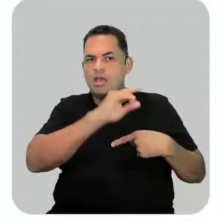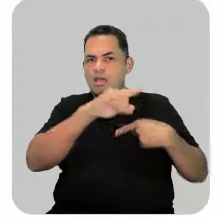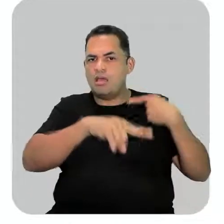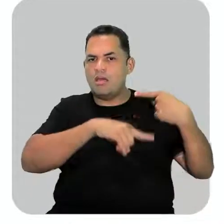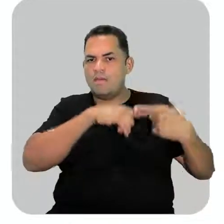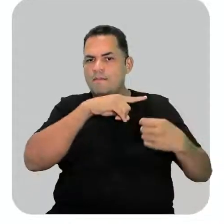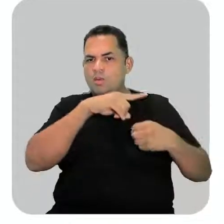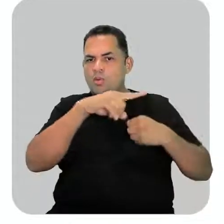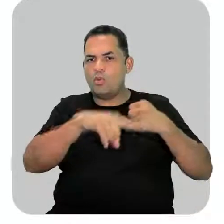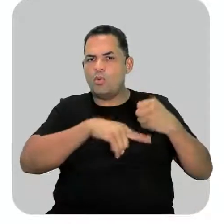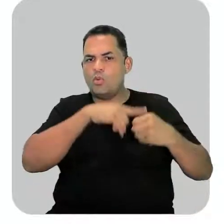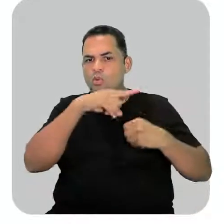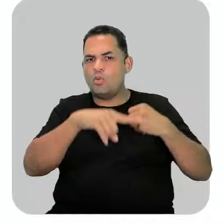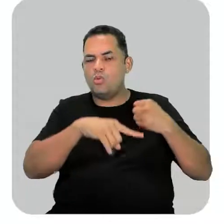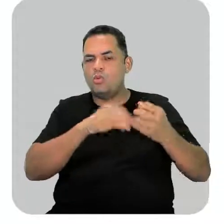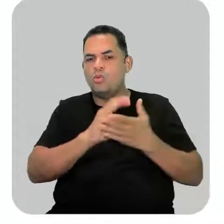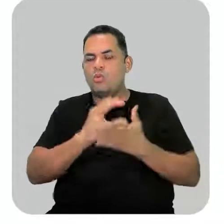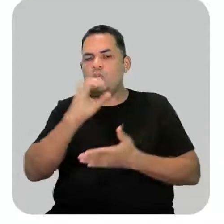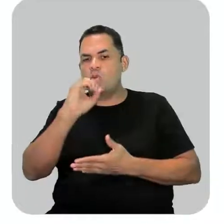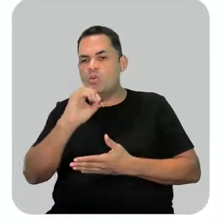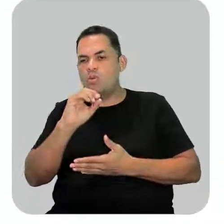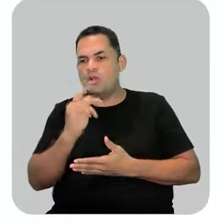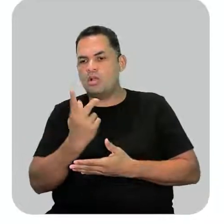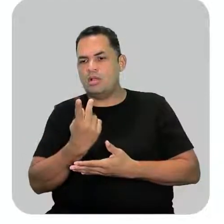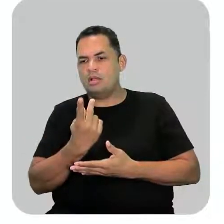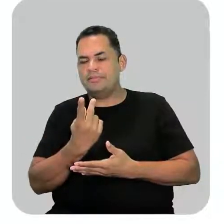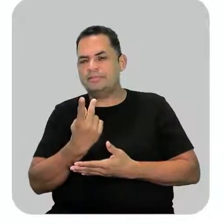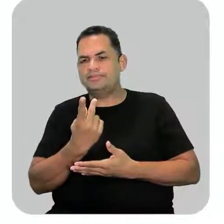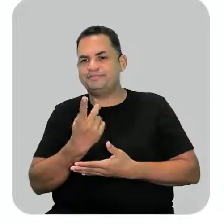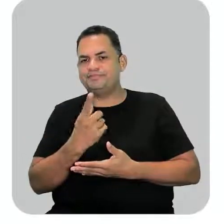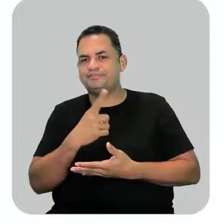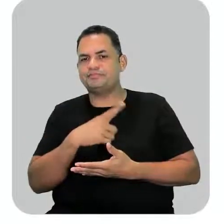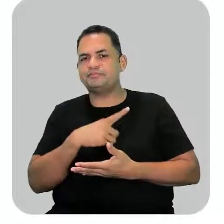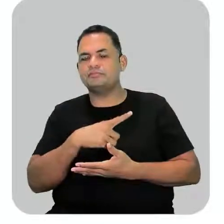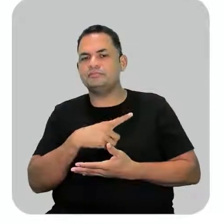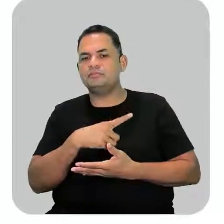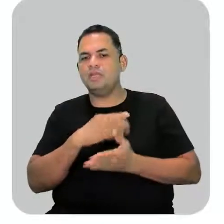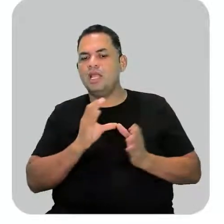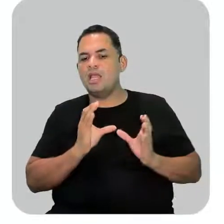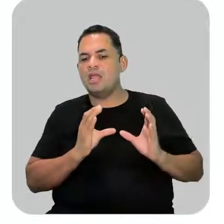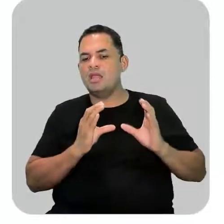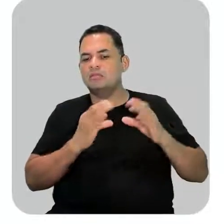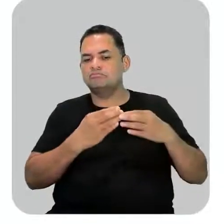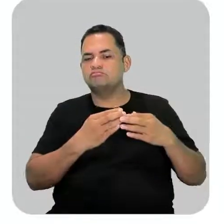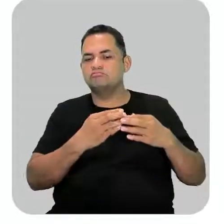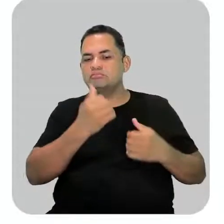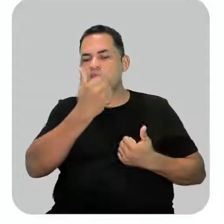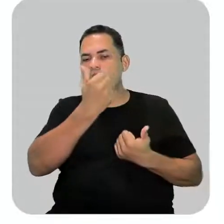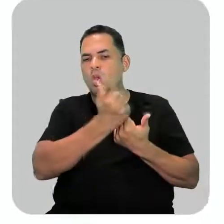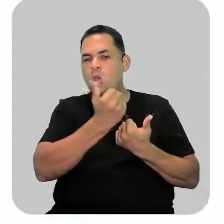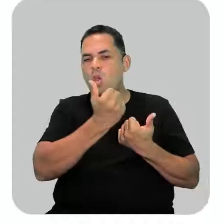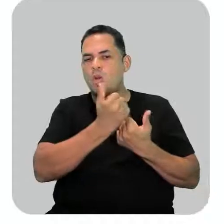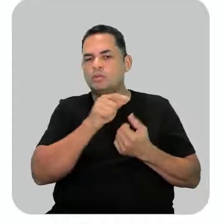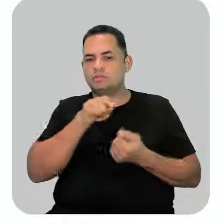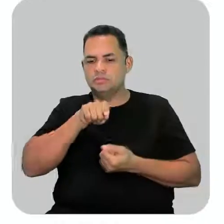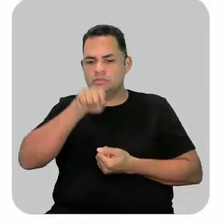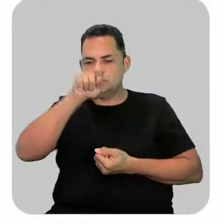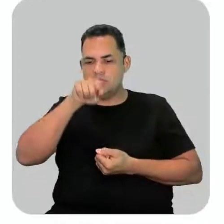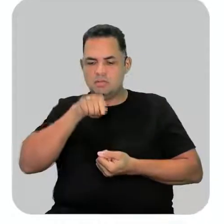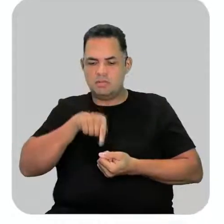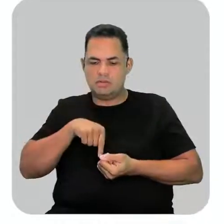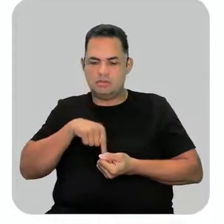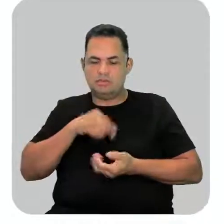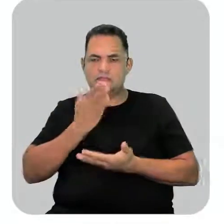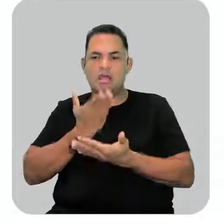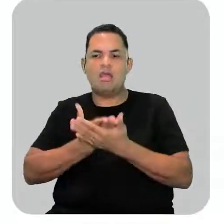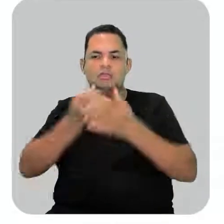hidroxila. Então, se eu tenho uma cadeia que tem grupos substituintes, que são as ramificações que nós falamos na aula passada,